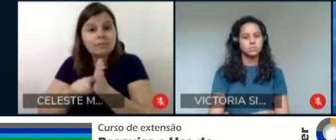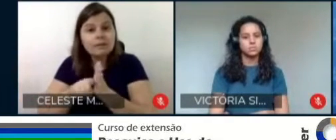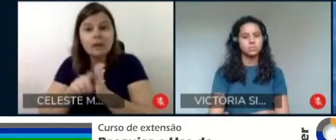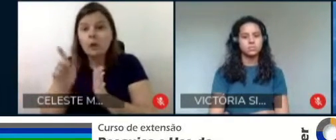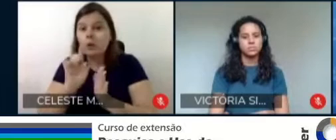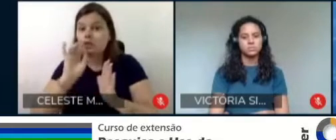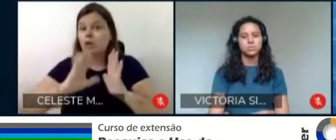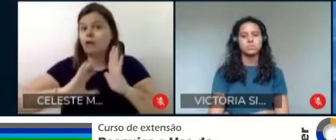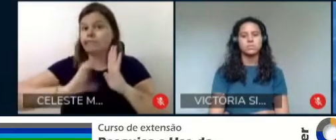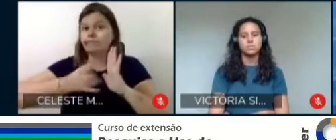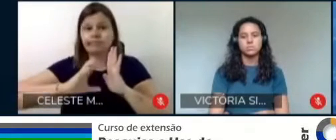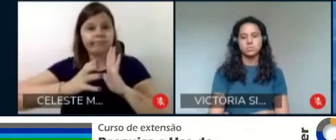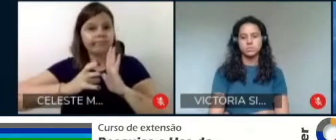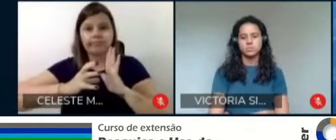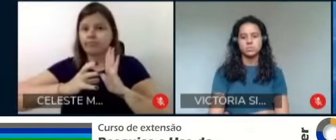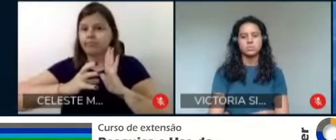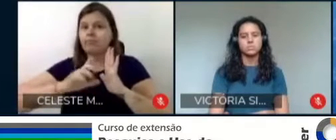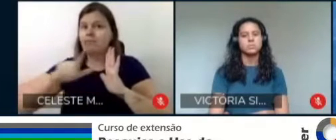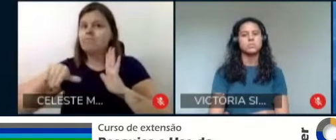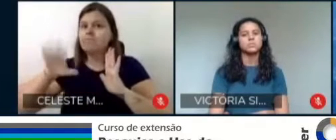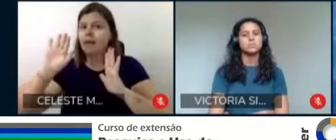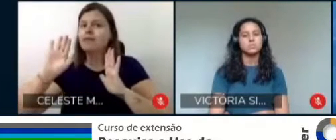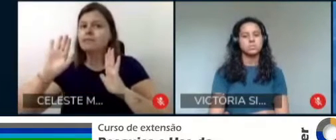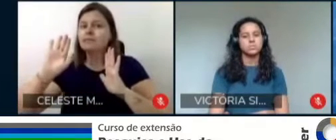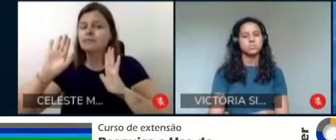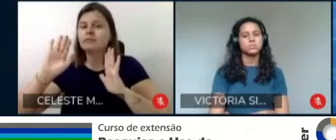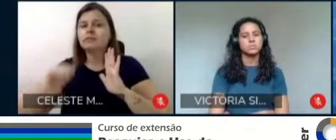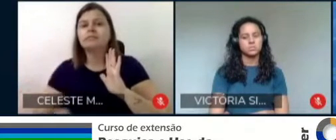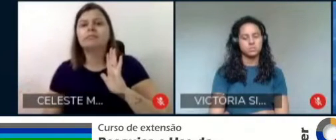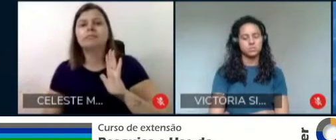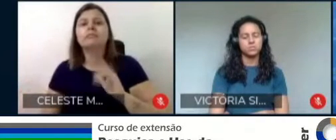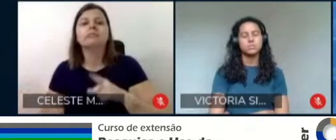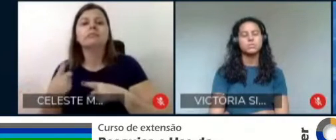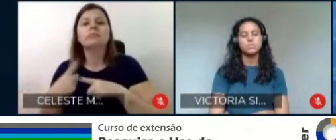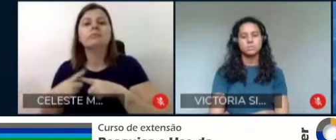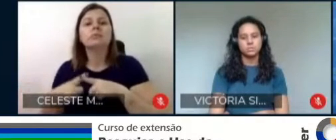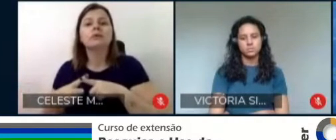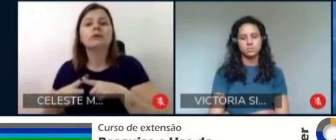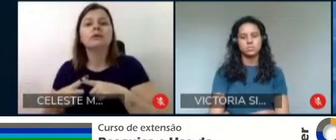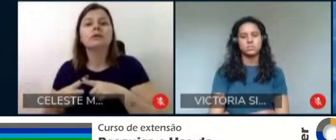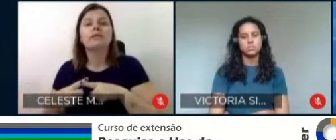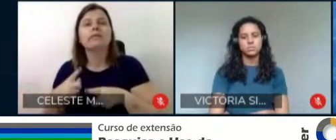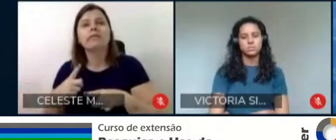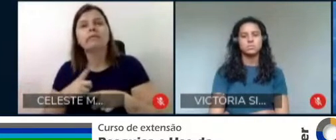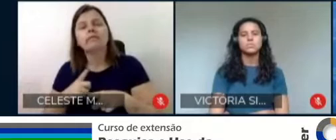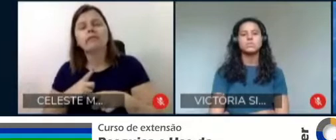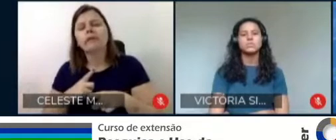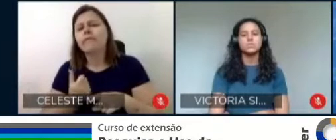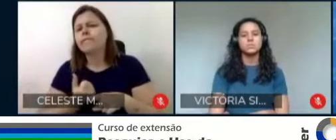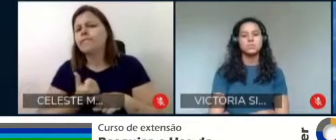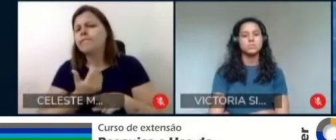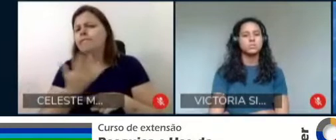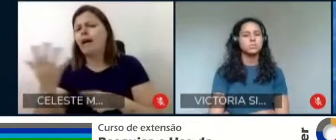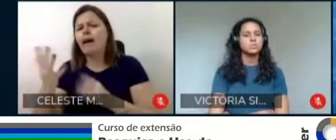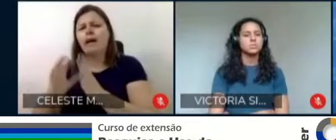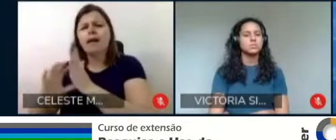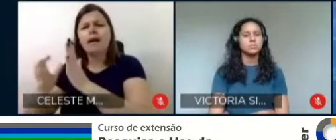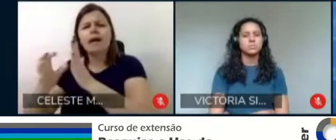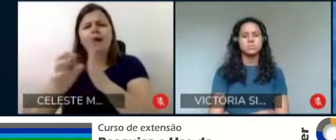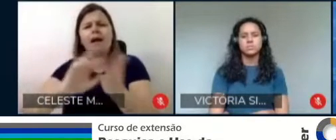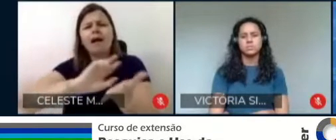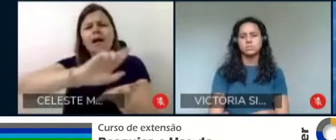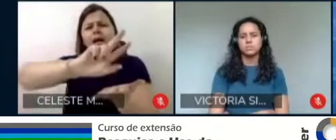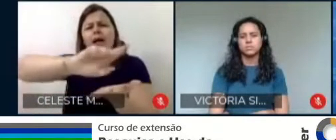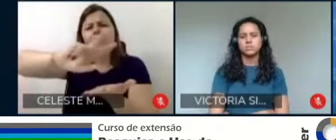aqui já deixo esse destaque, né, do introdução à pesquisa, porque existem muitas bases de dados diferentes